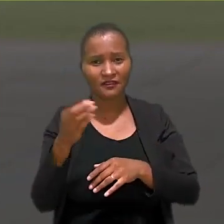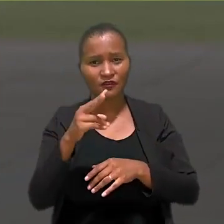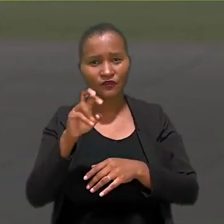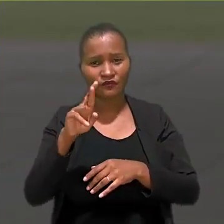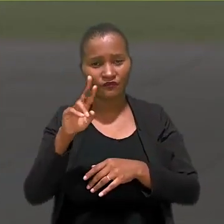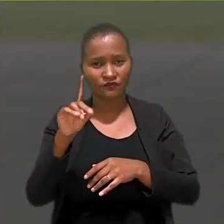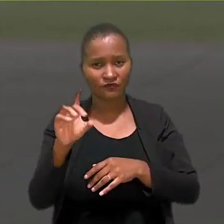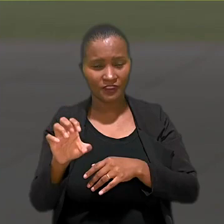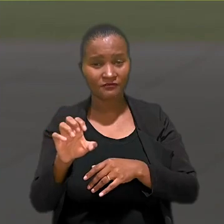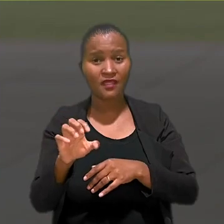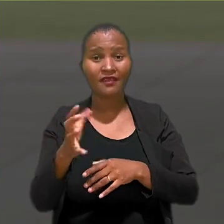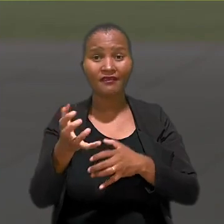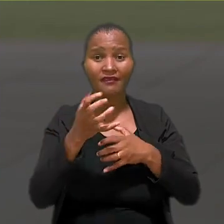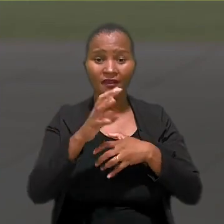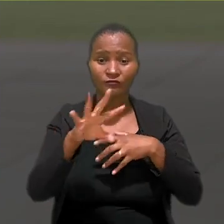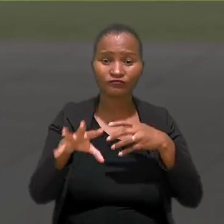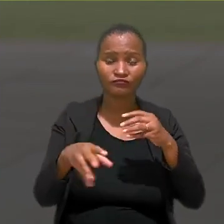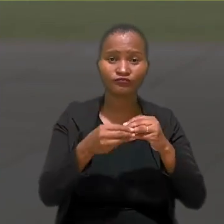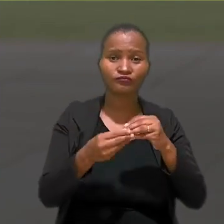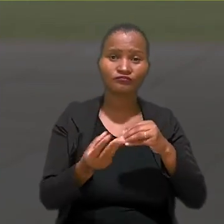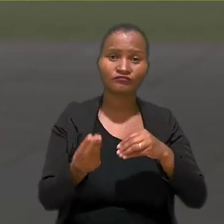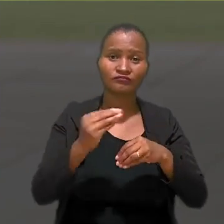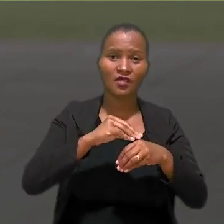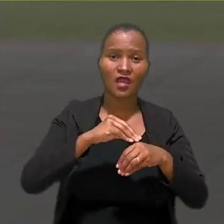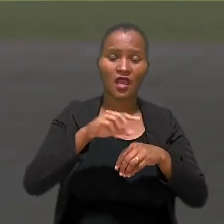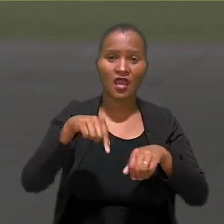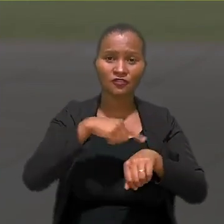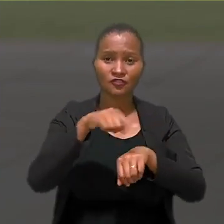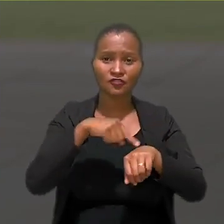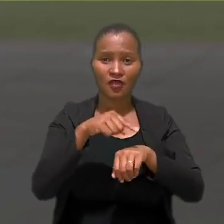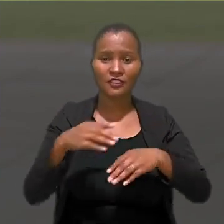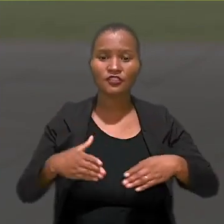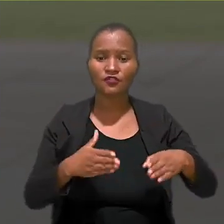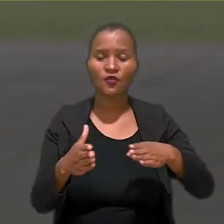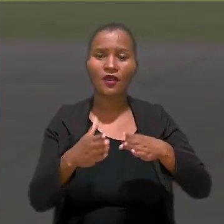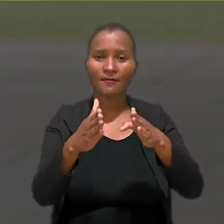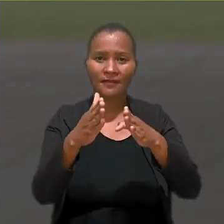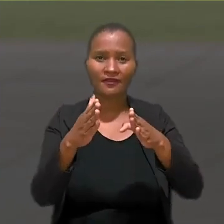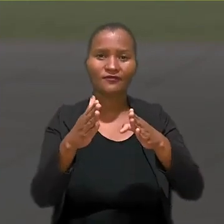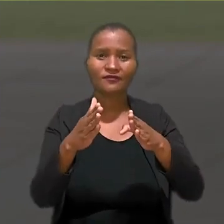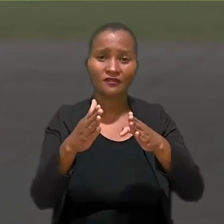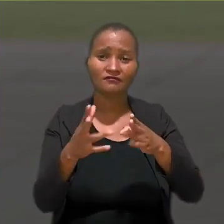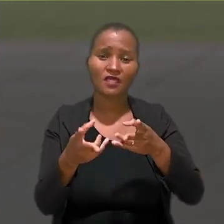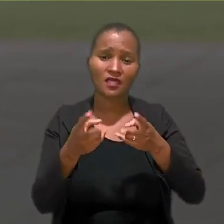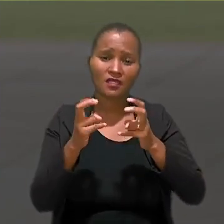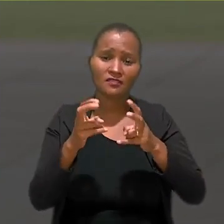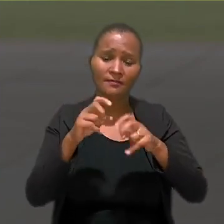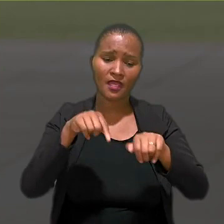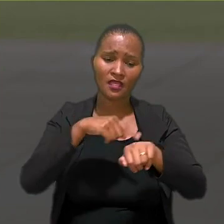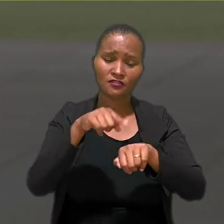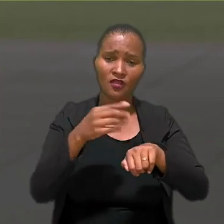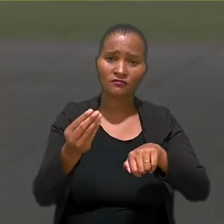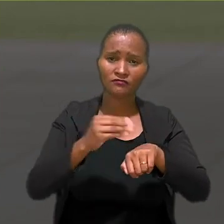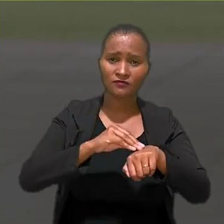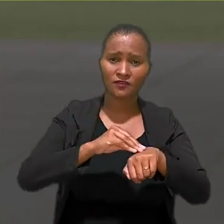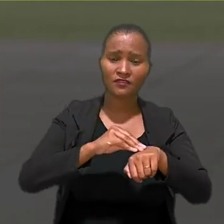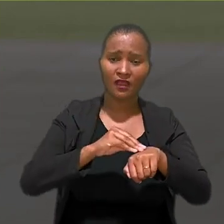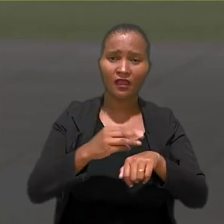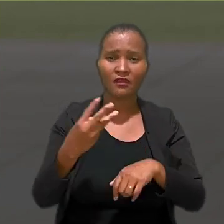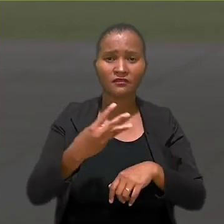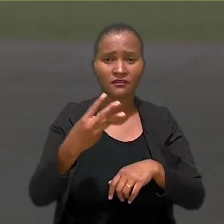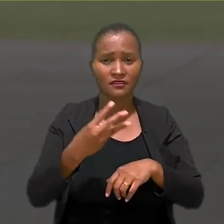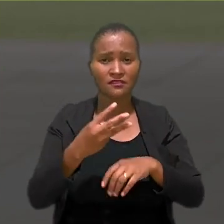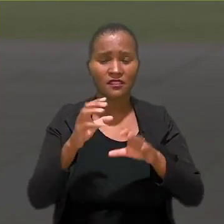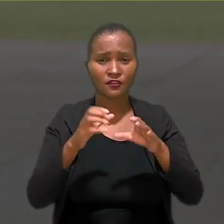pretendia integrar as horas de deslocamento à jornada de trabalho e receber as horas extras correspondentes. A